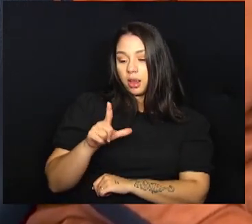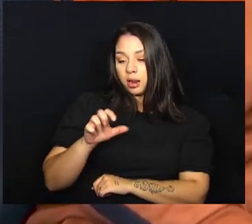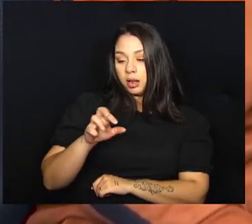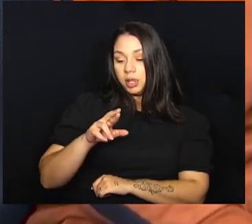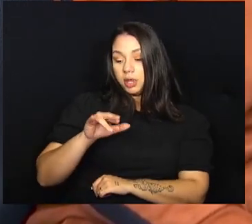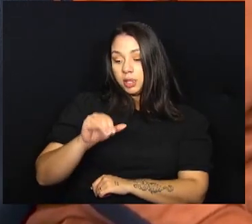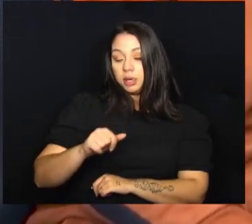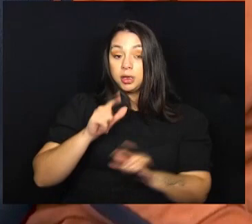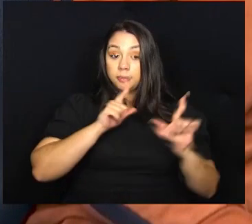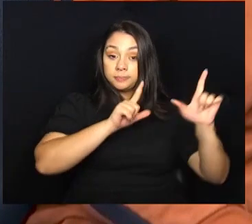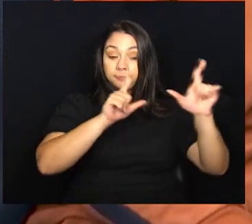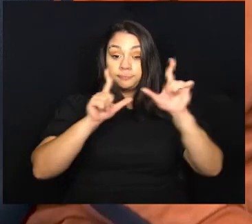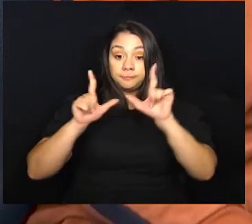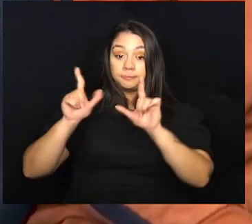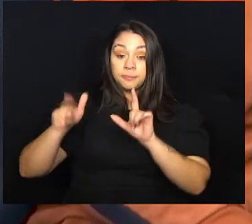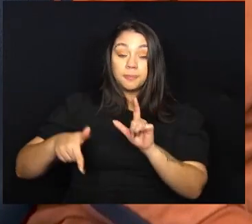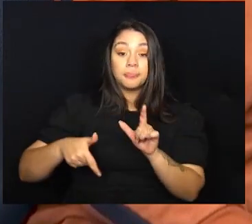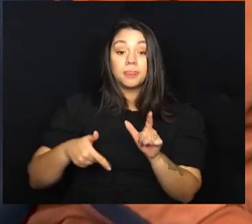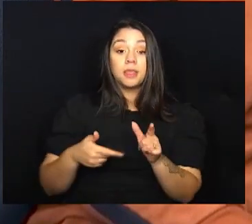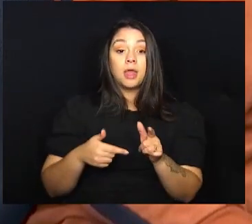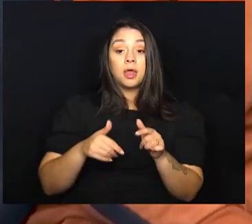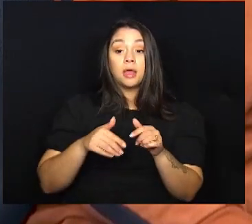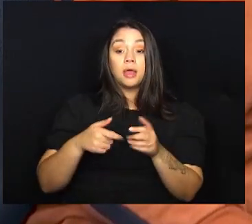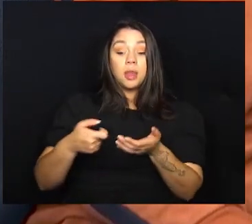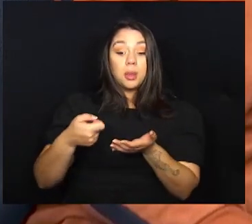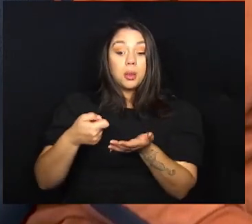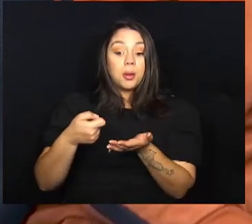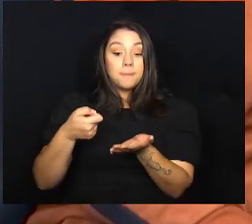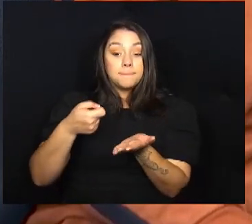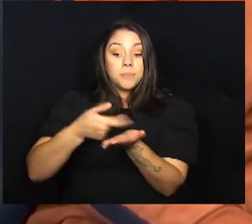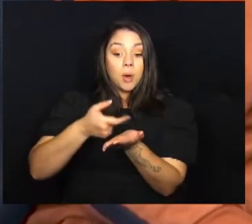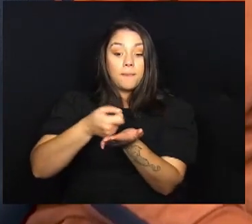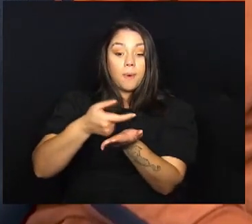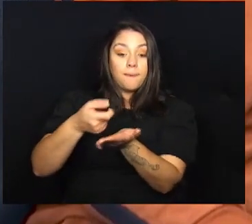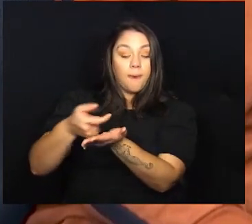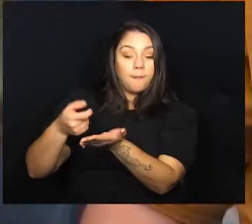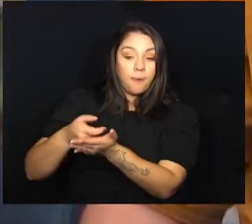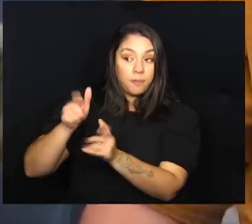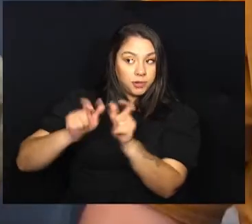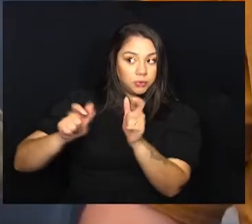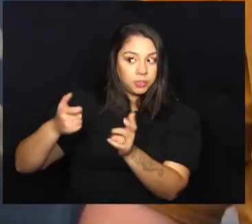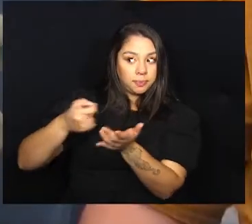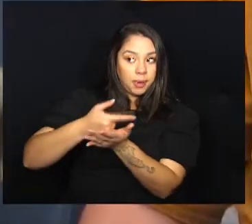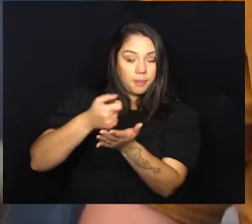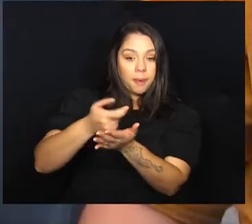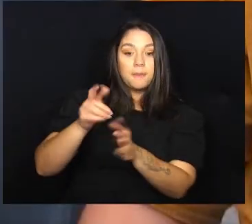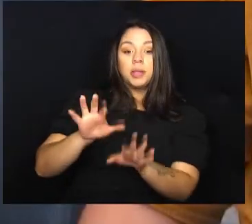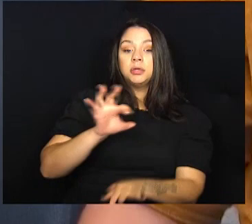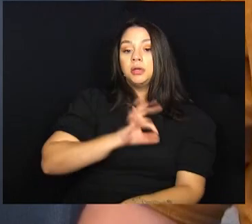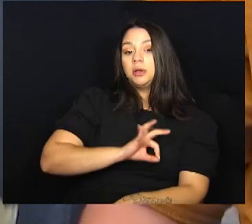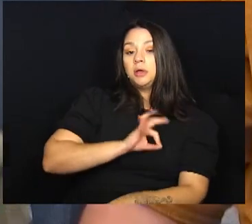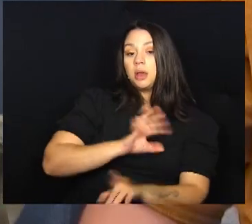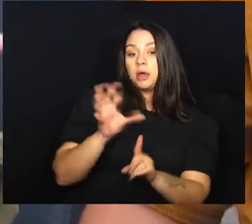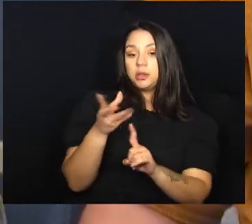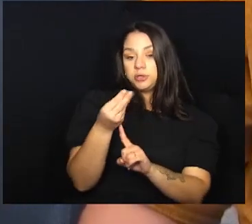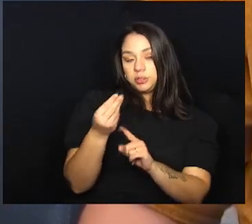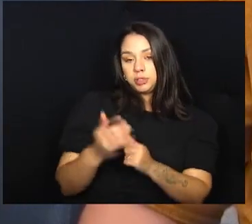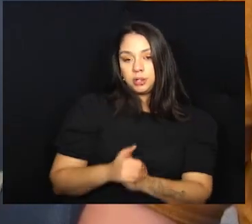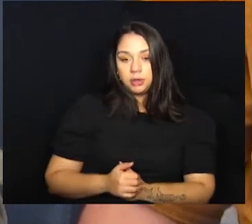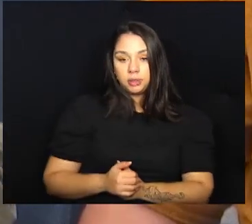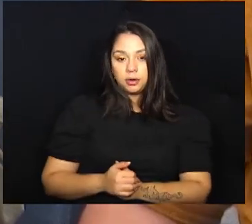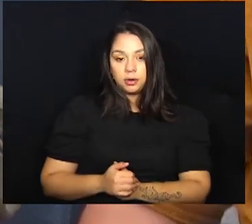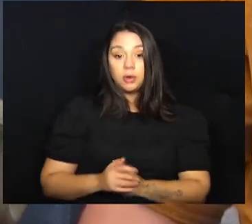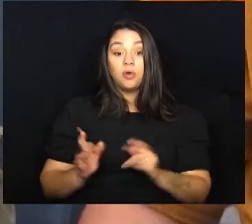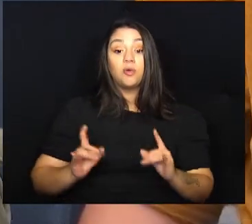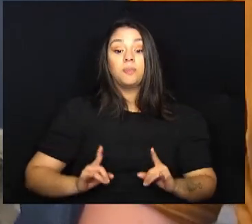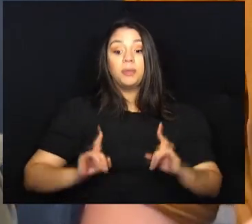as cobranças sejam para remunerar justamente o artista. Os prédios que cuidarem da fachada têm